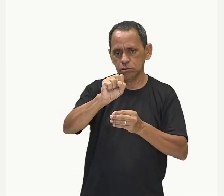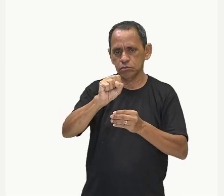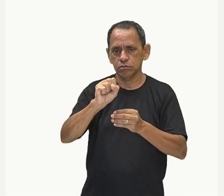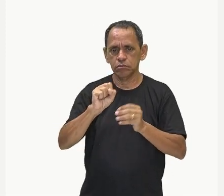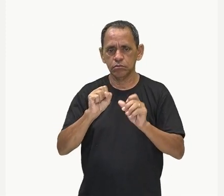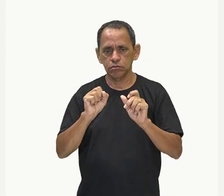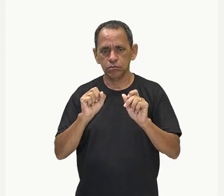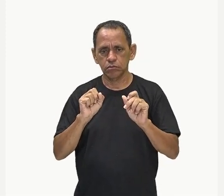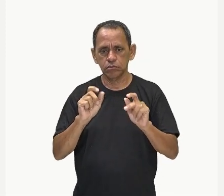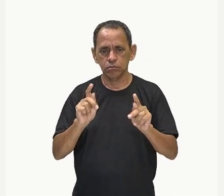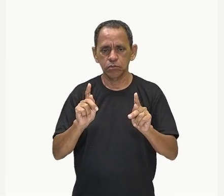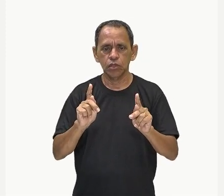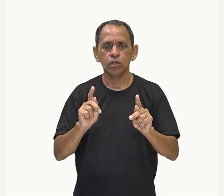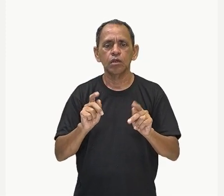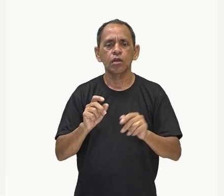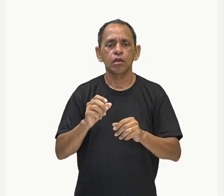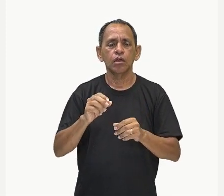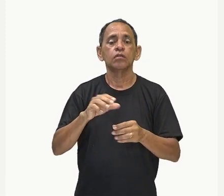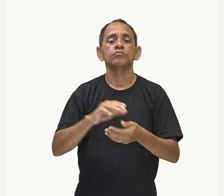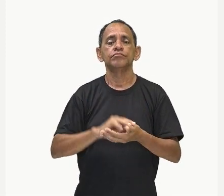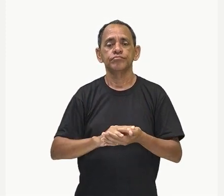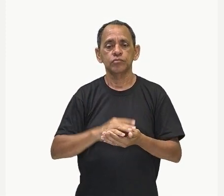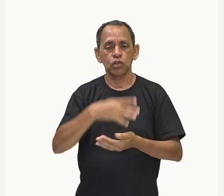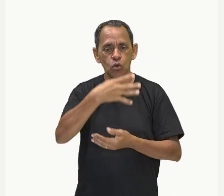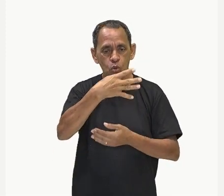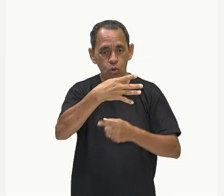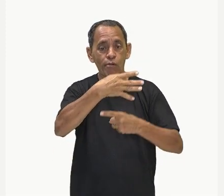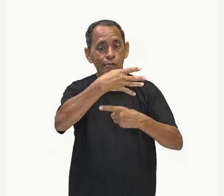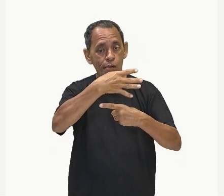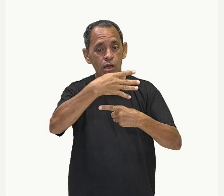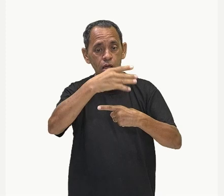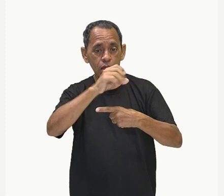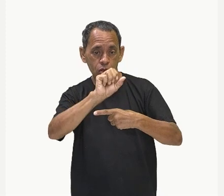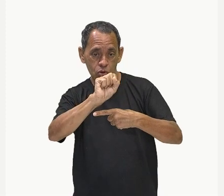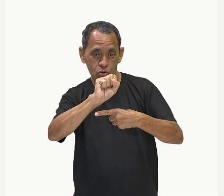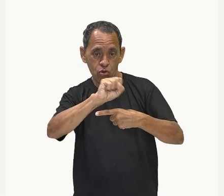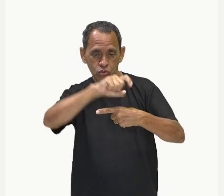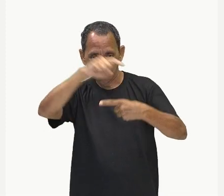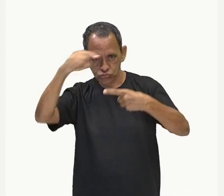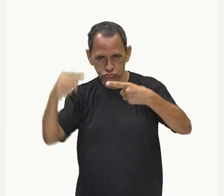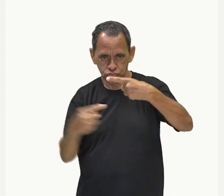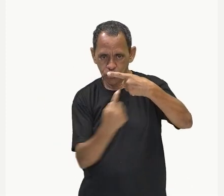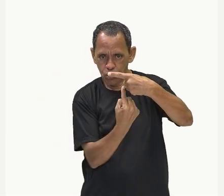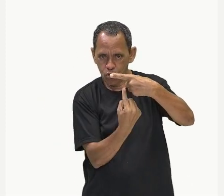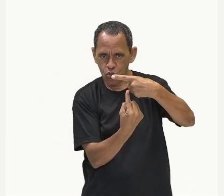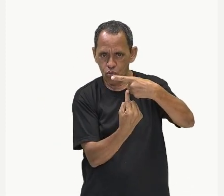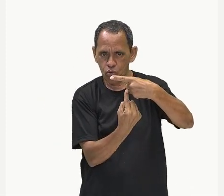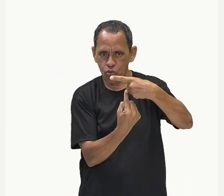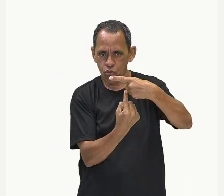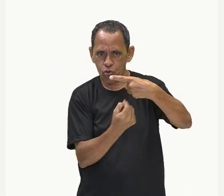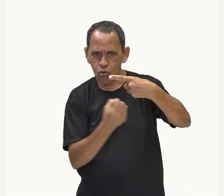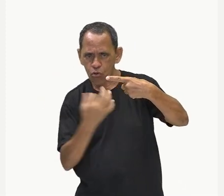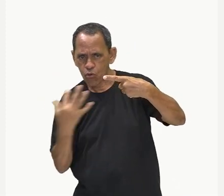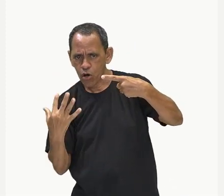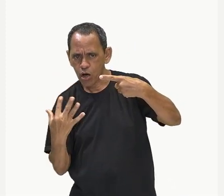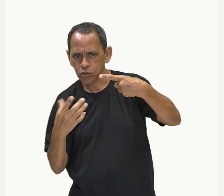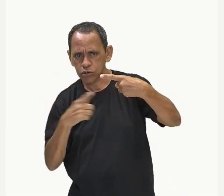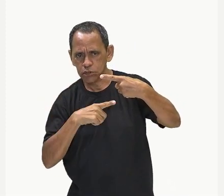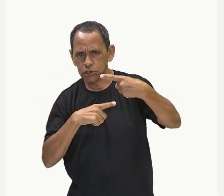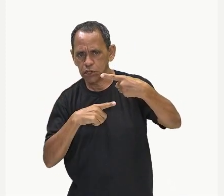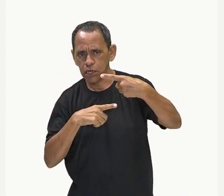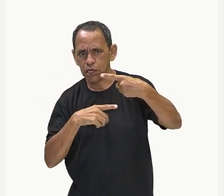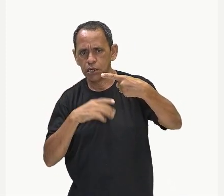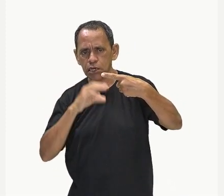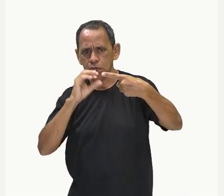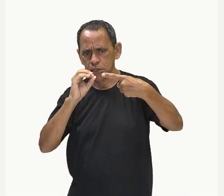meu numerador vai ser 48. Eu já coloco o 1 no meu denominador, tá? E